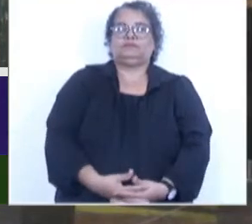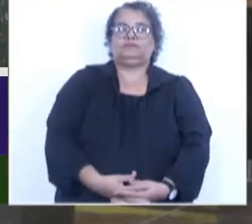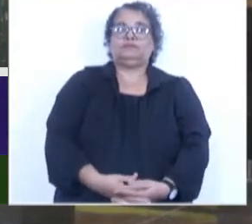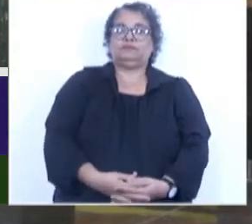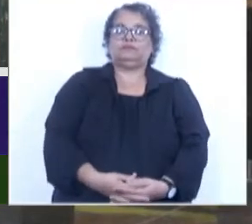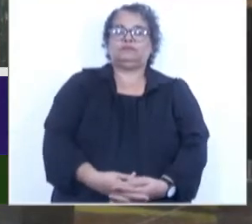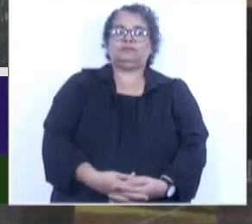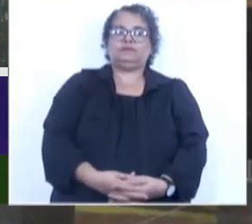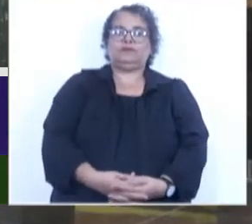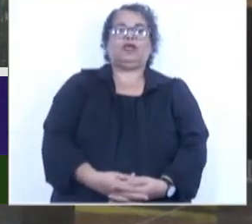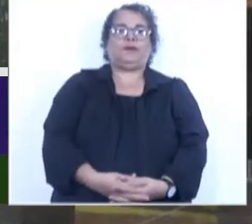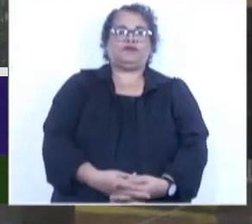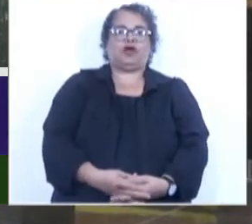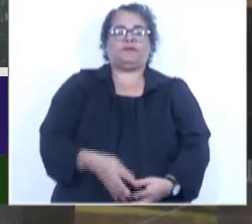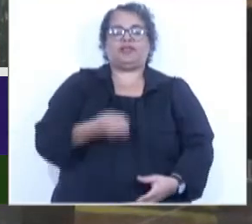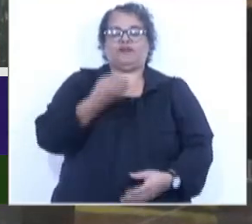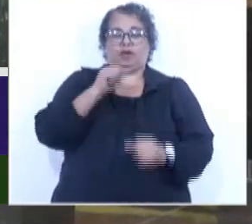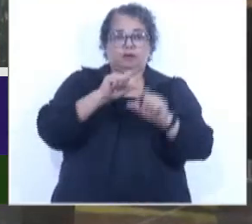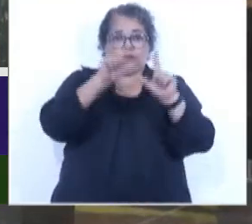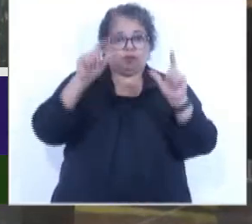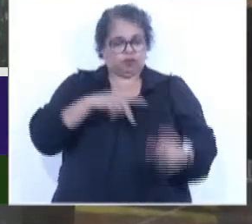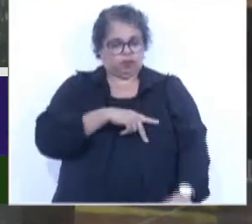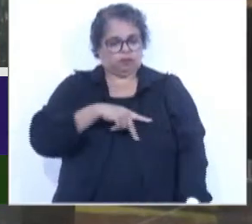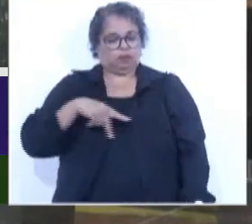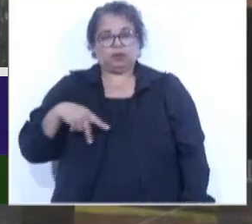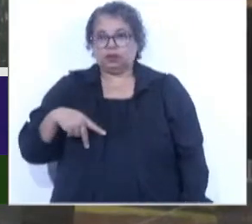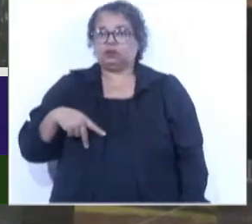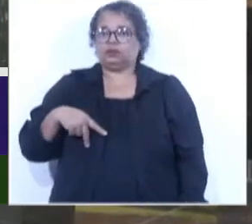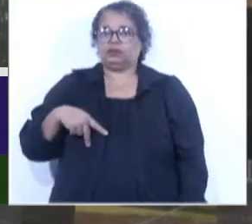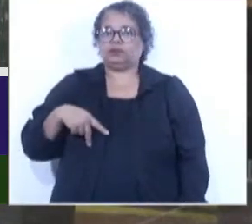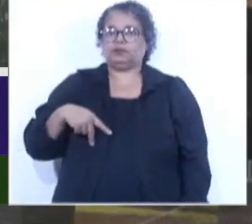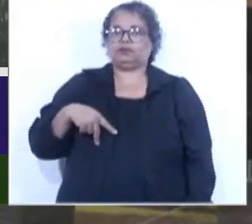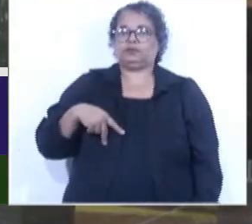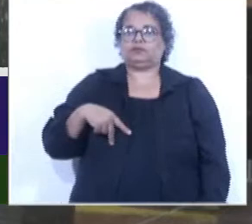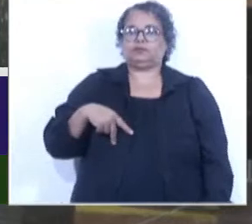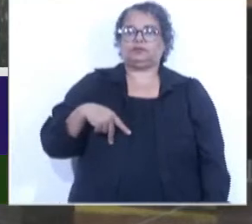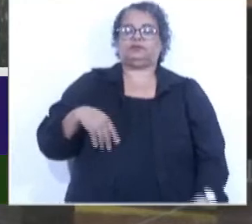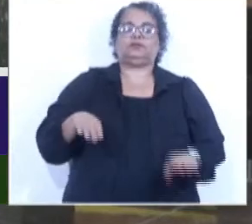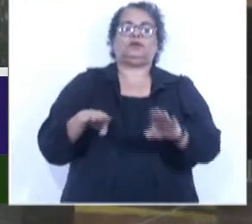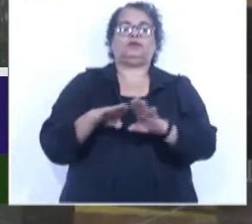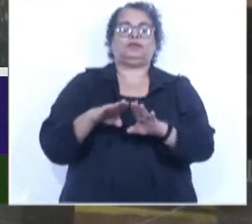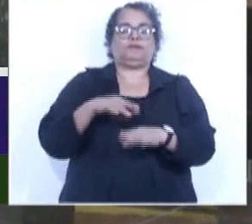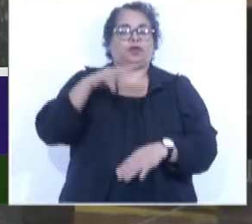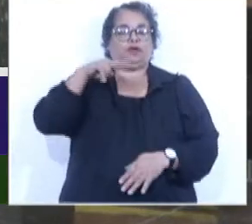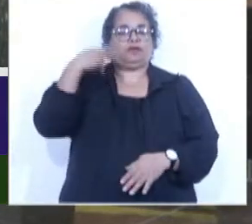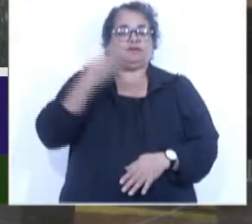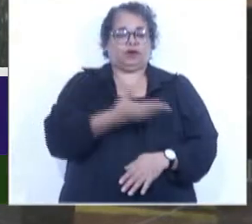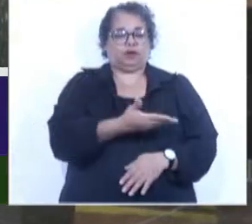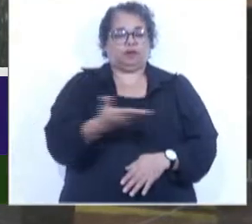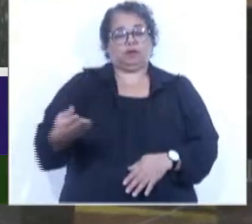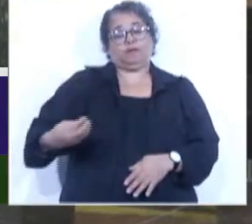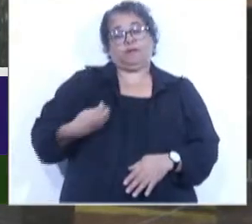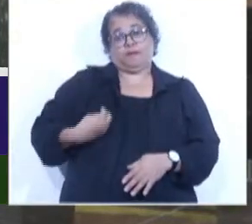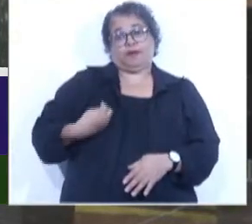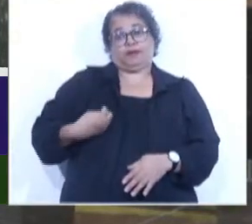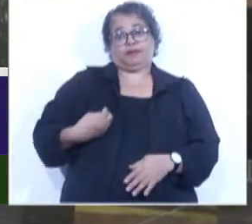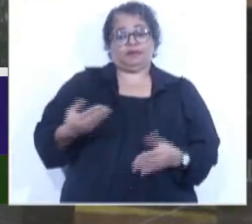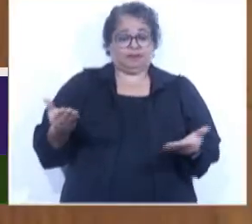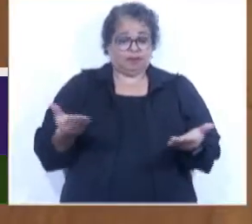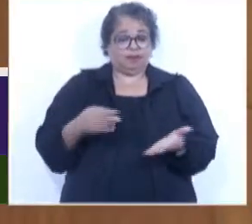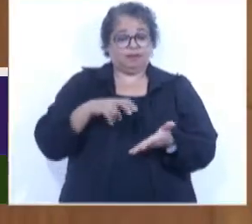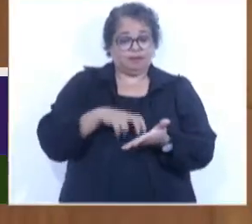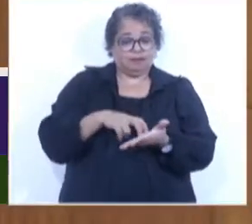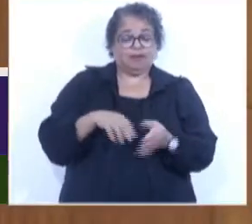Bom dia senhor presidente Bom dia demais vereadores que estão aqui nessa manhã população